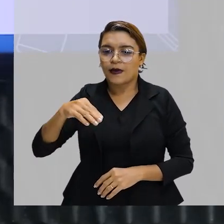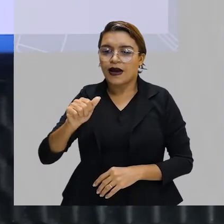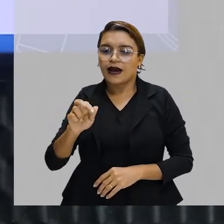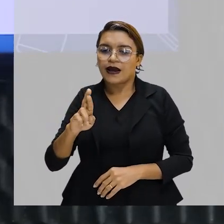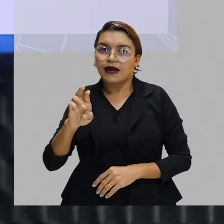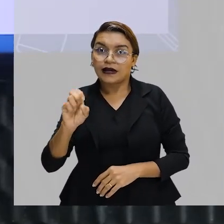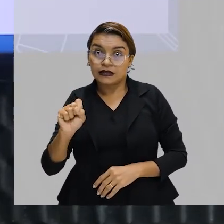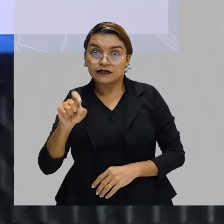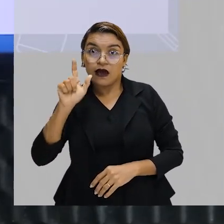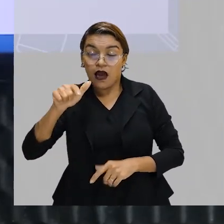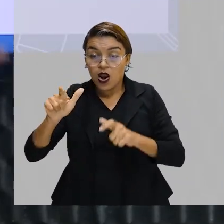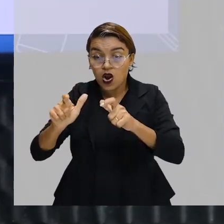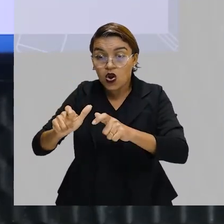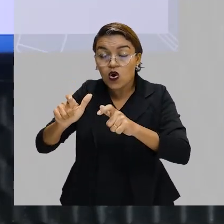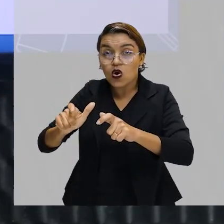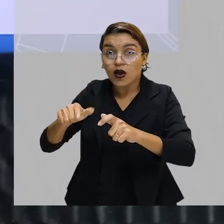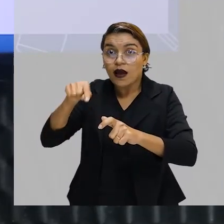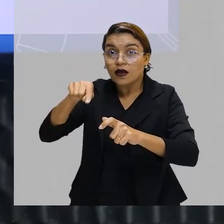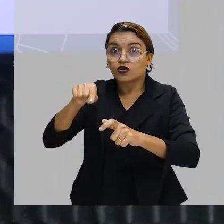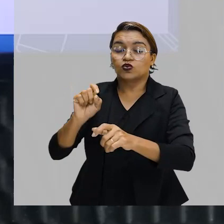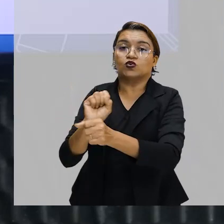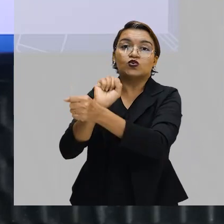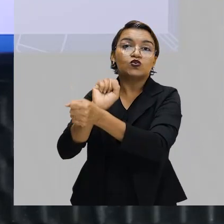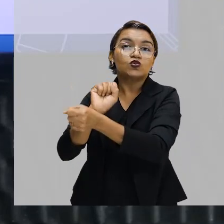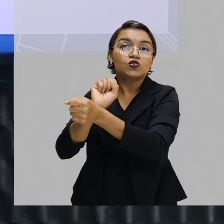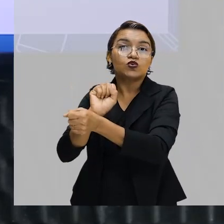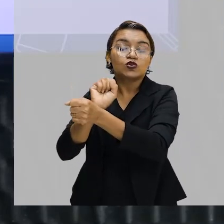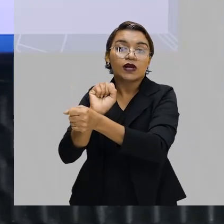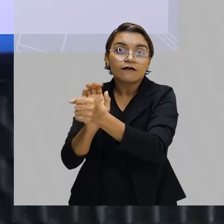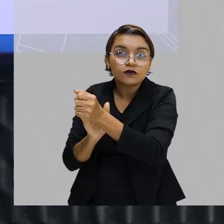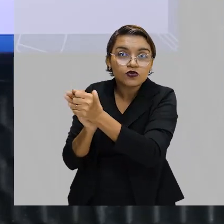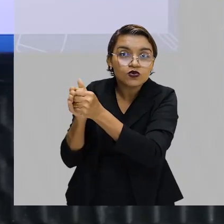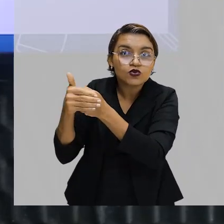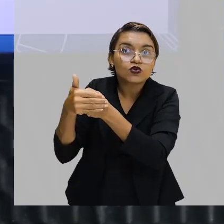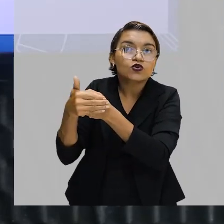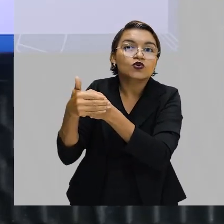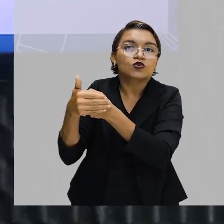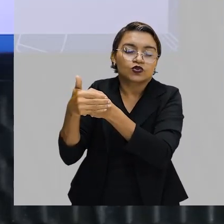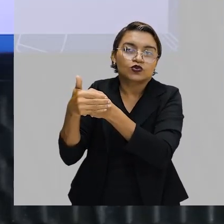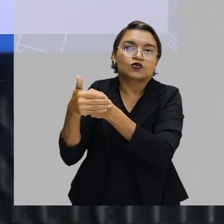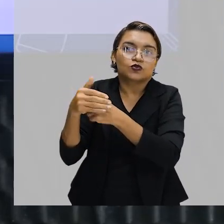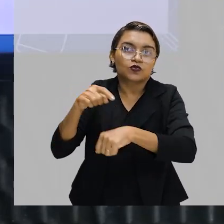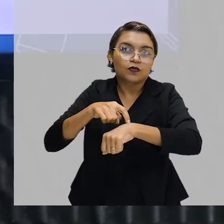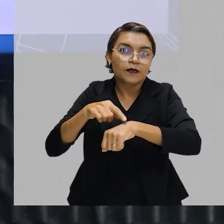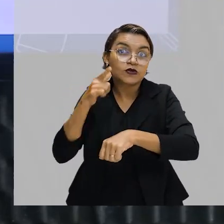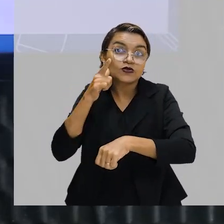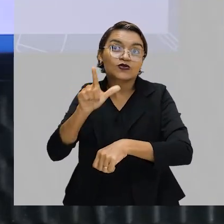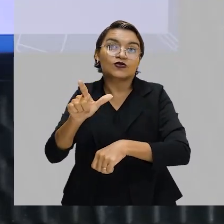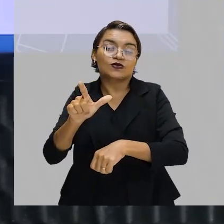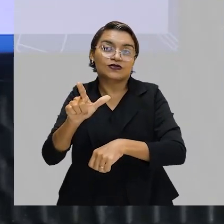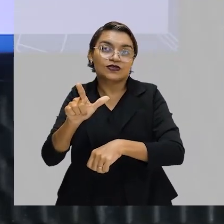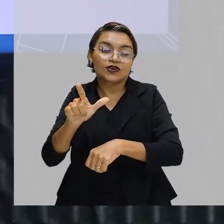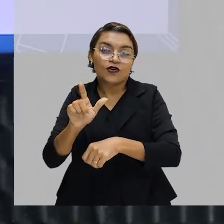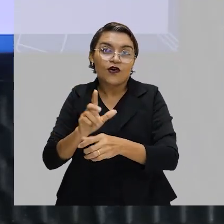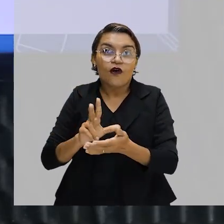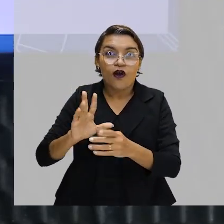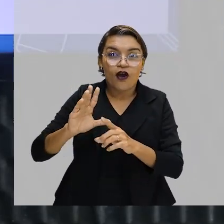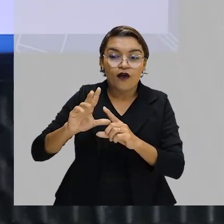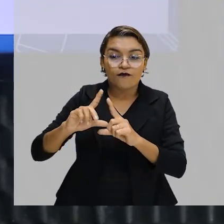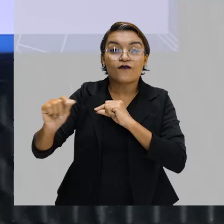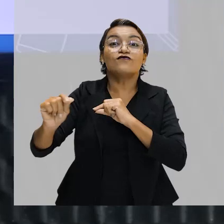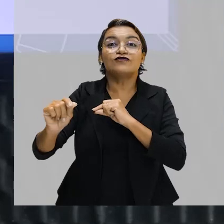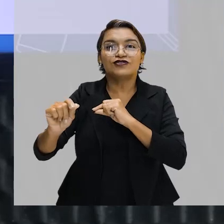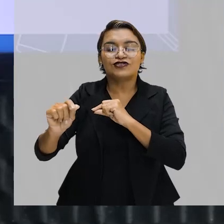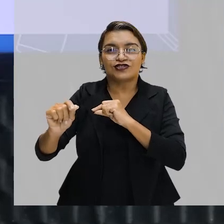eram os lugares onde os escravos se refugiavam quando conseguiam fugir das senzalas.